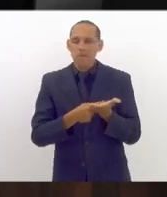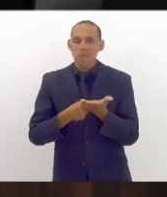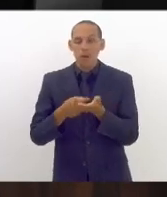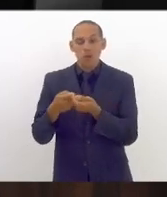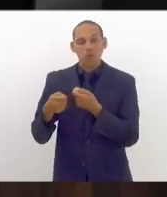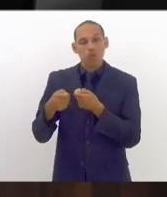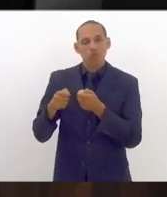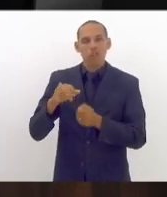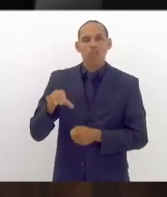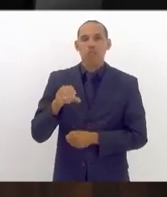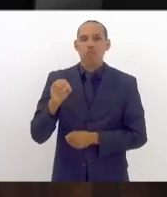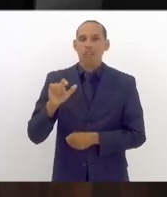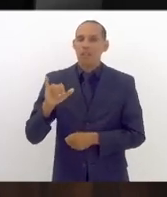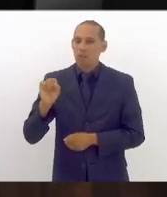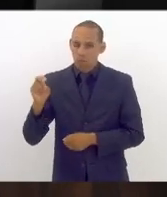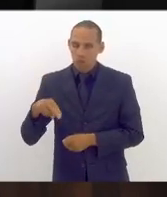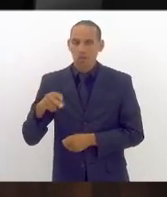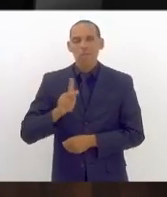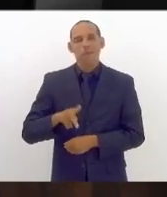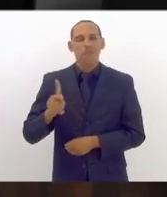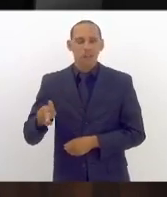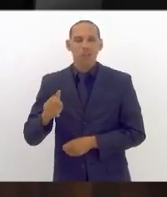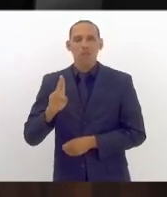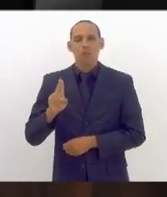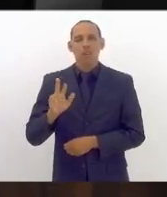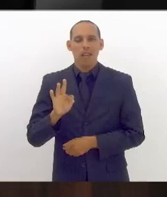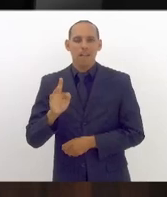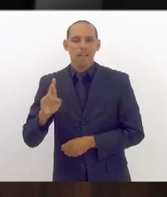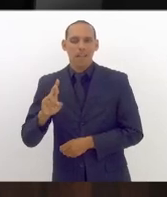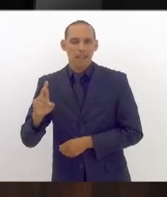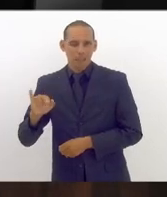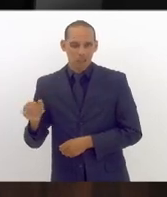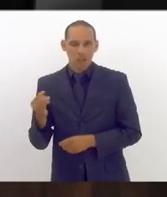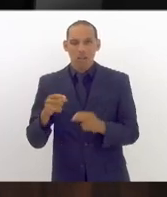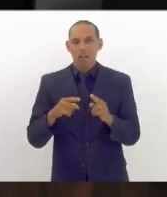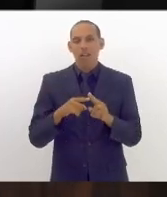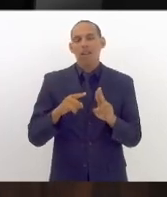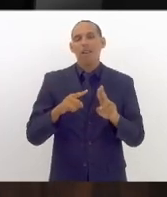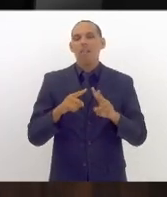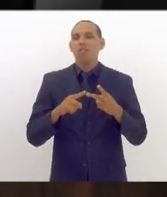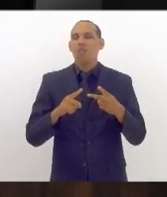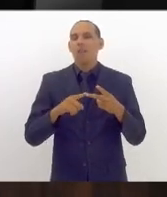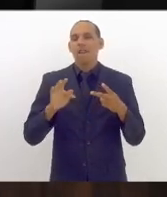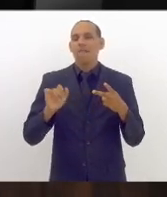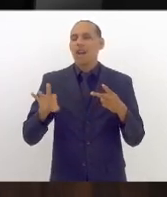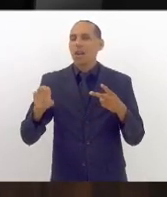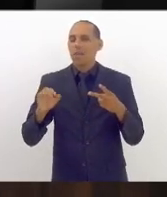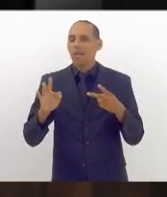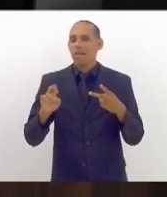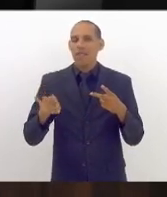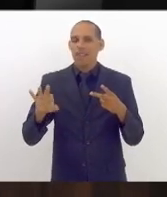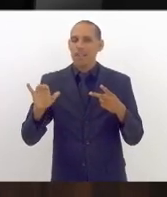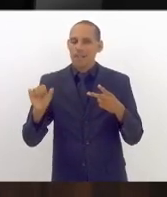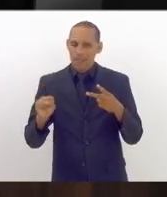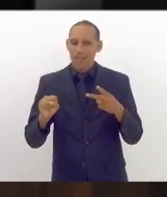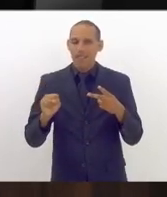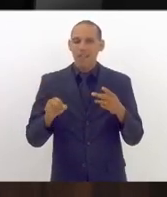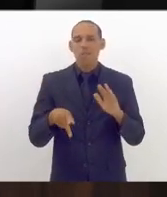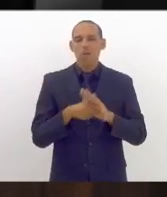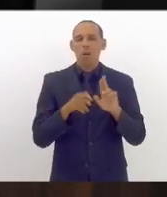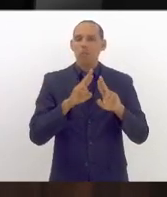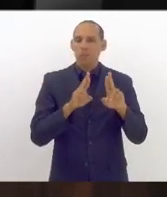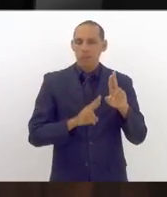juízo Cabral professor da universidade rural e Fábio Freitas da UFRJ a missão de construir esse novo